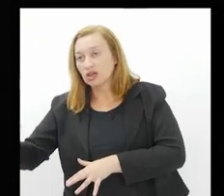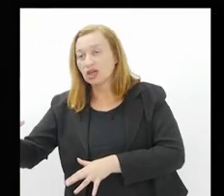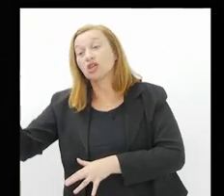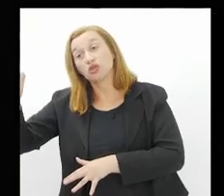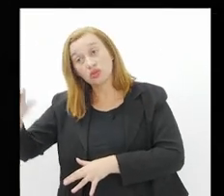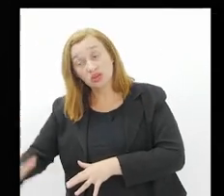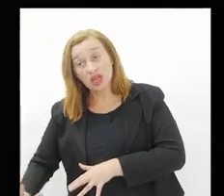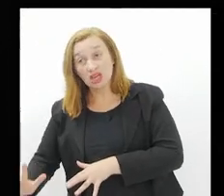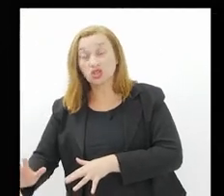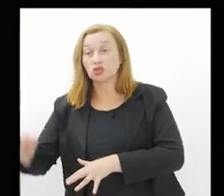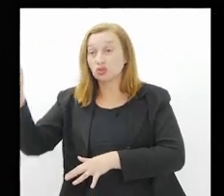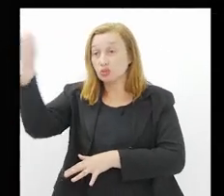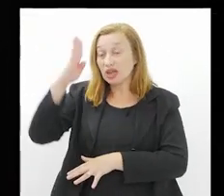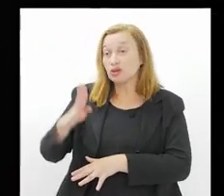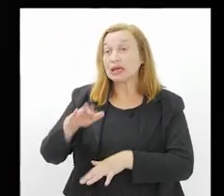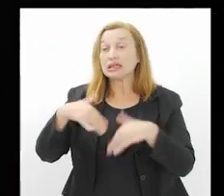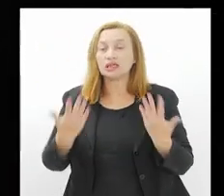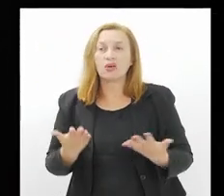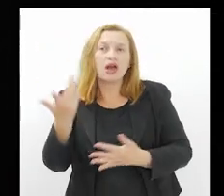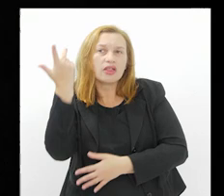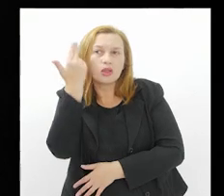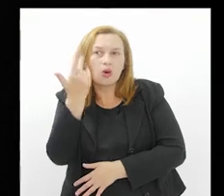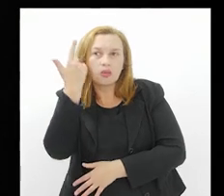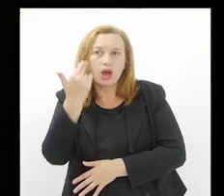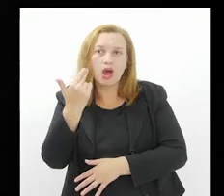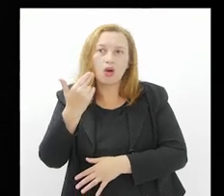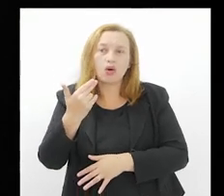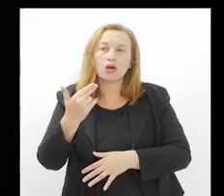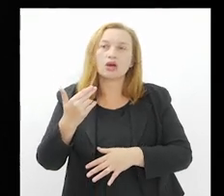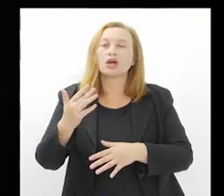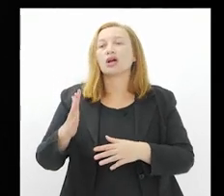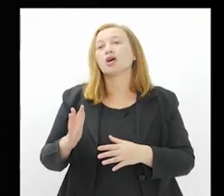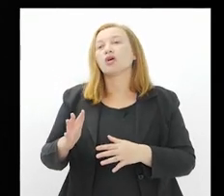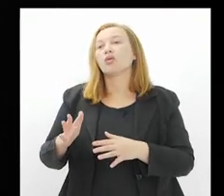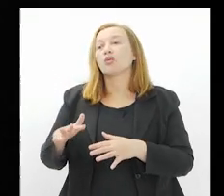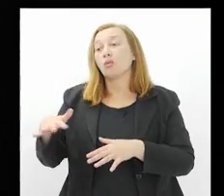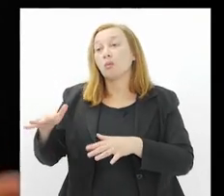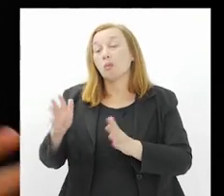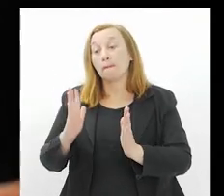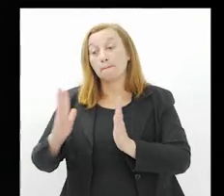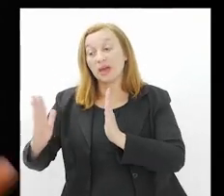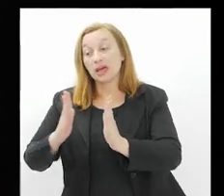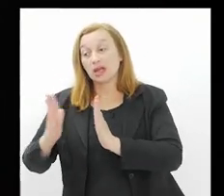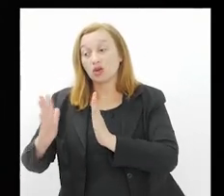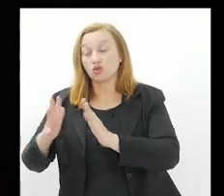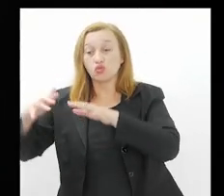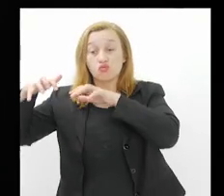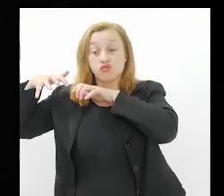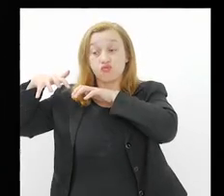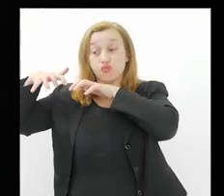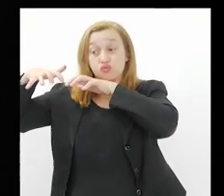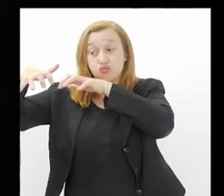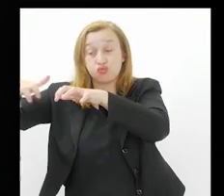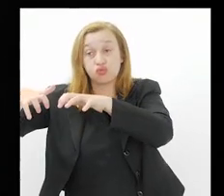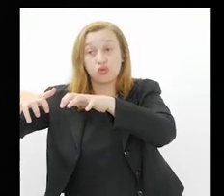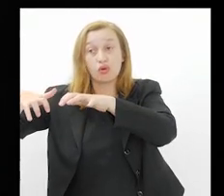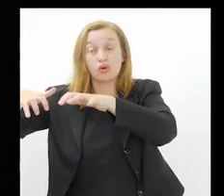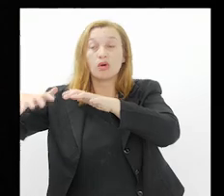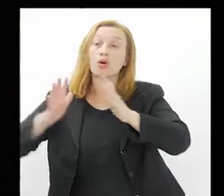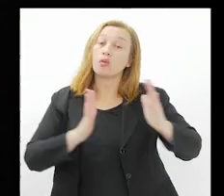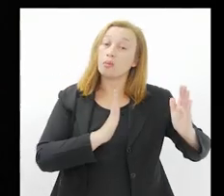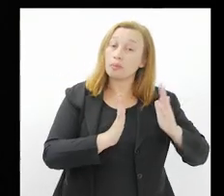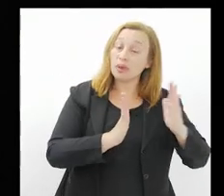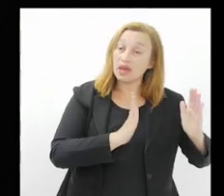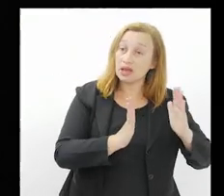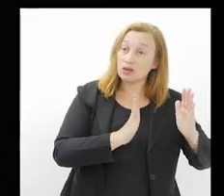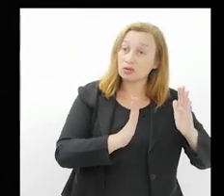norte, a região centro-oeste e a região sudeste do Brasil. Então, é normal a gente ter uma estação chuvosa e uma estação seca. Mas tão assim, né?